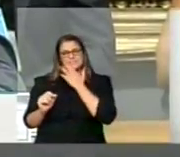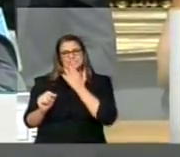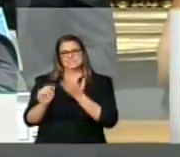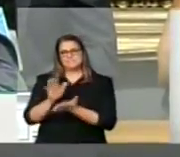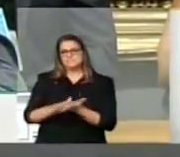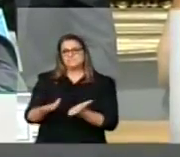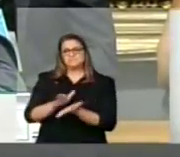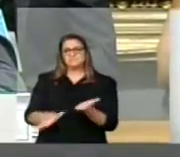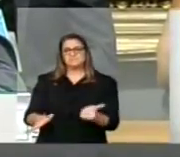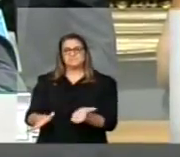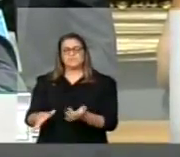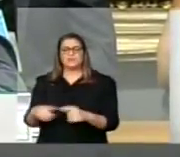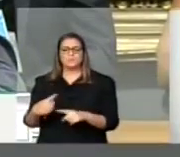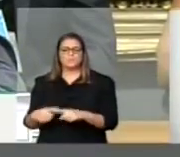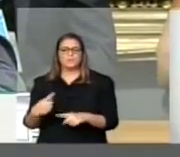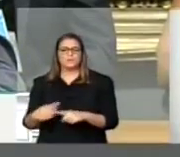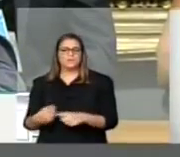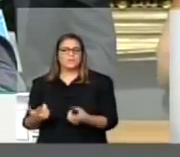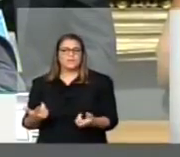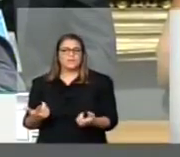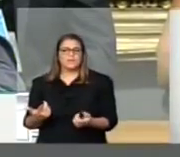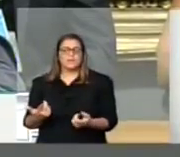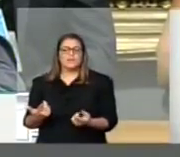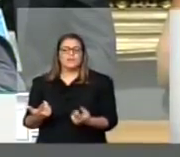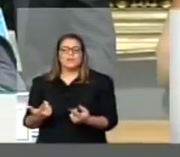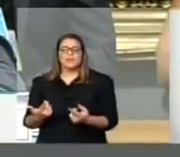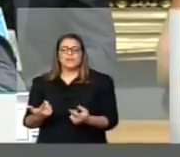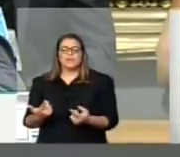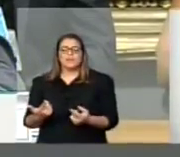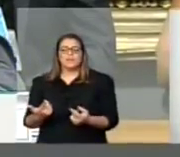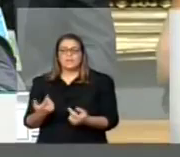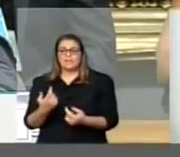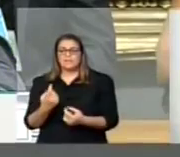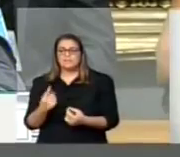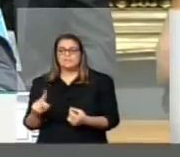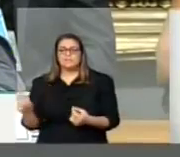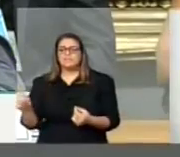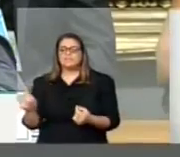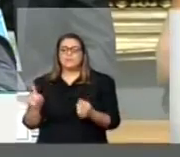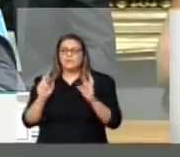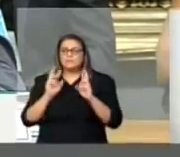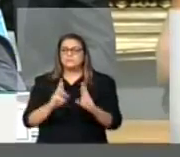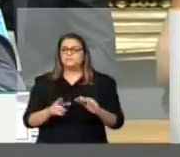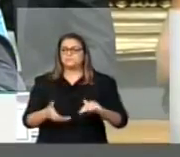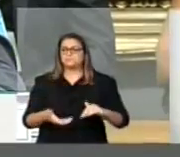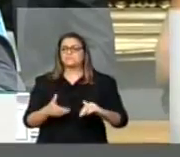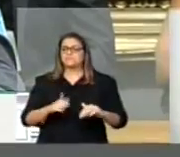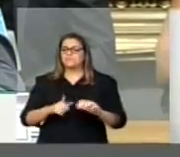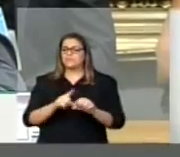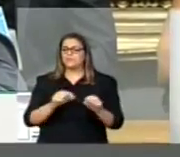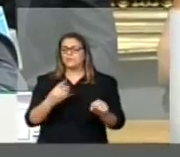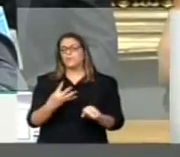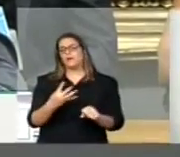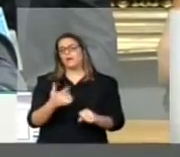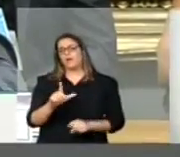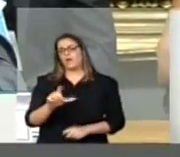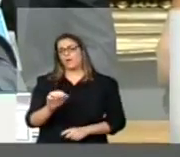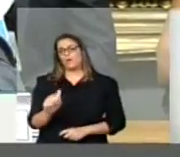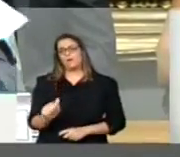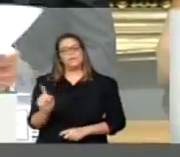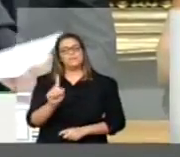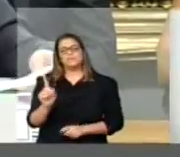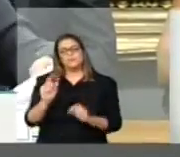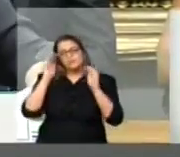simplesmente porque existe uma condição na autorização legislativa do artigo 4º da LOA de 2015 e que não foi